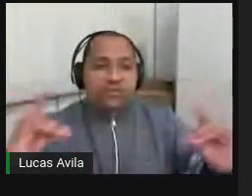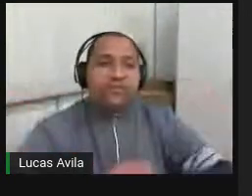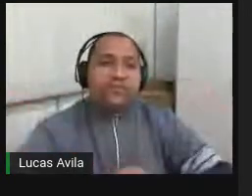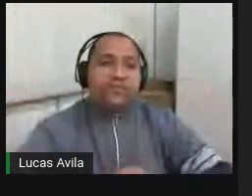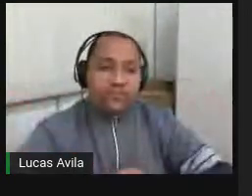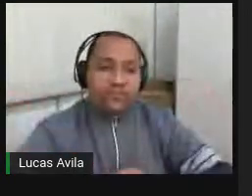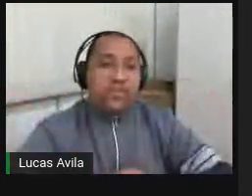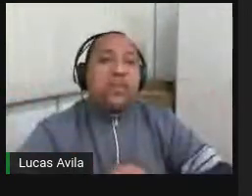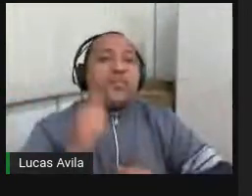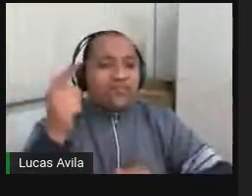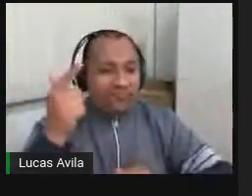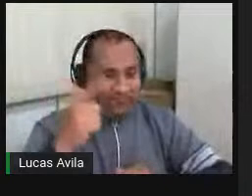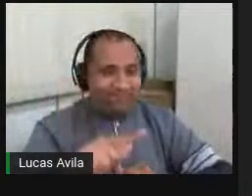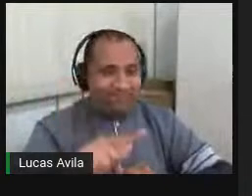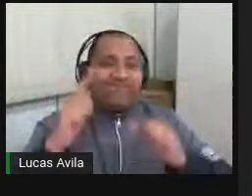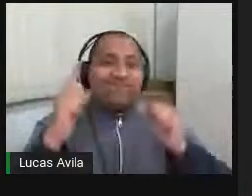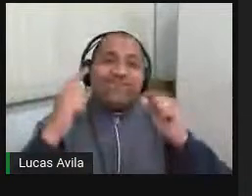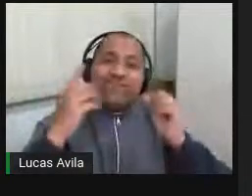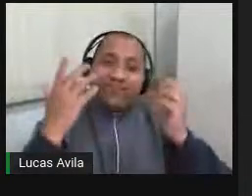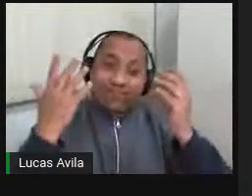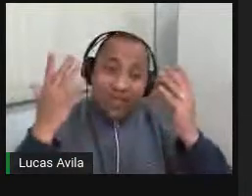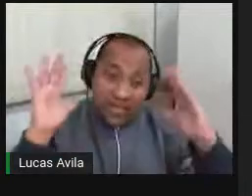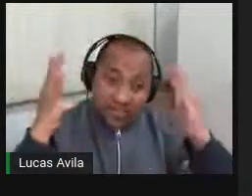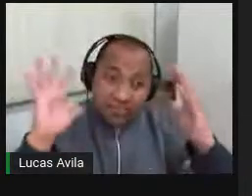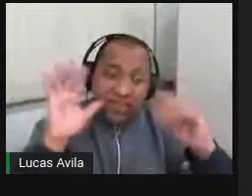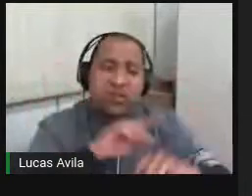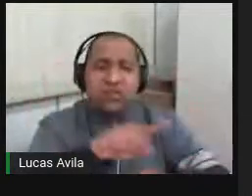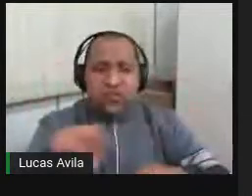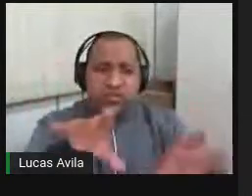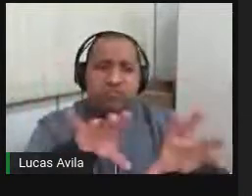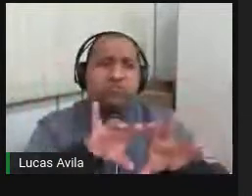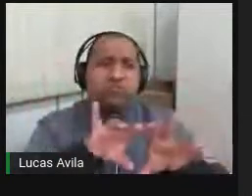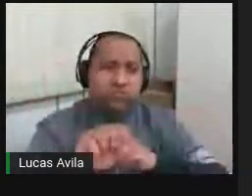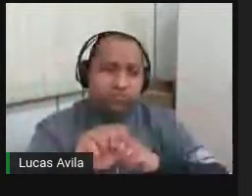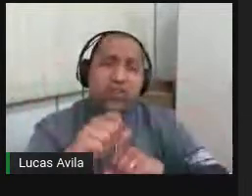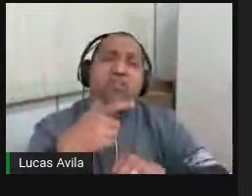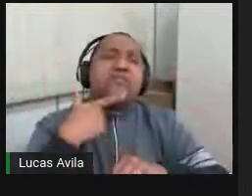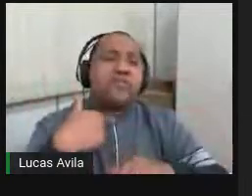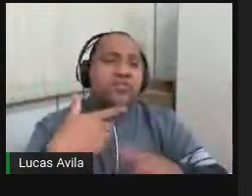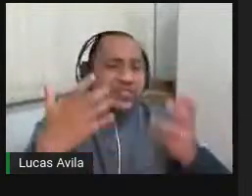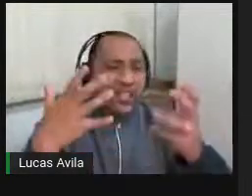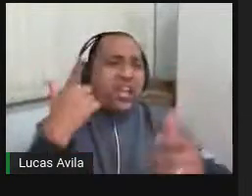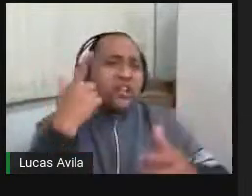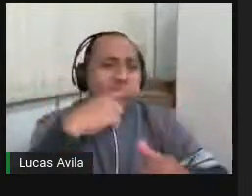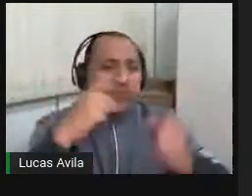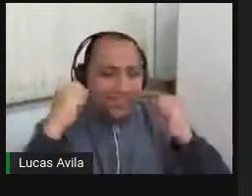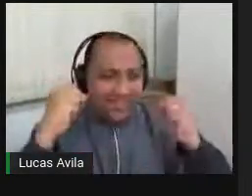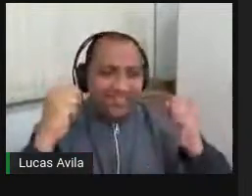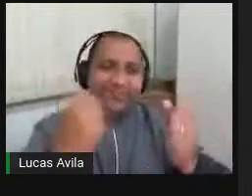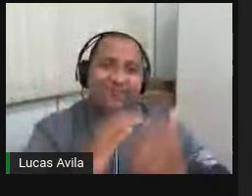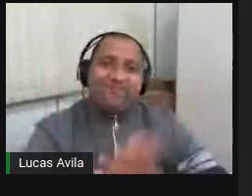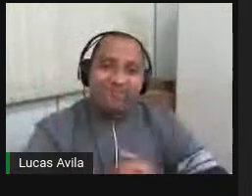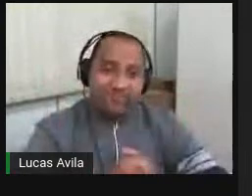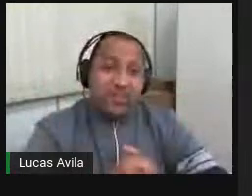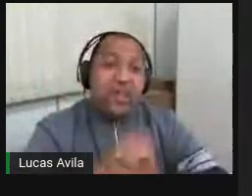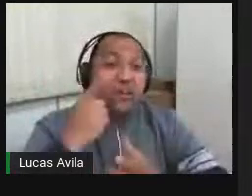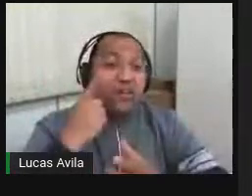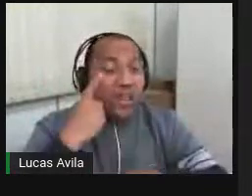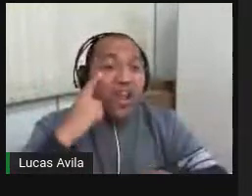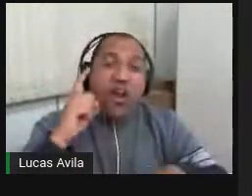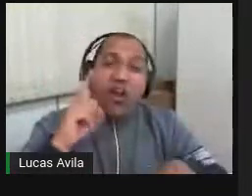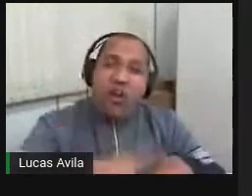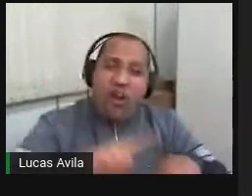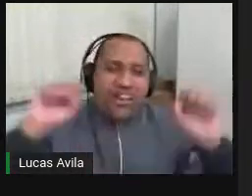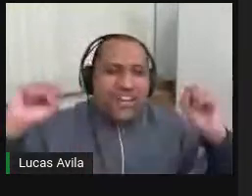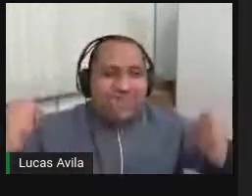Mais uma vez, parabenizamos os recém-graduados e desejamos muito sucesso a todos. Vamos então à